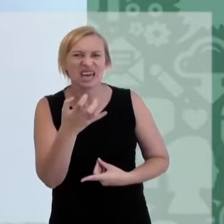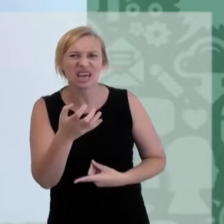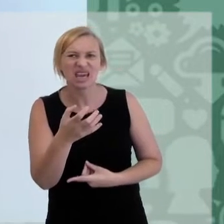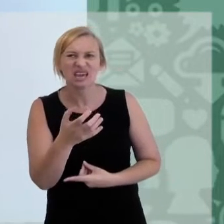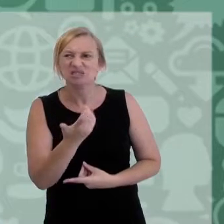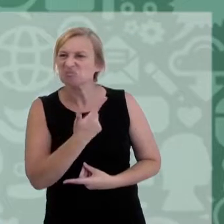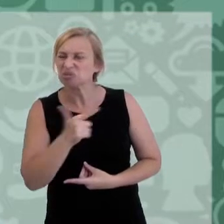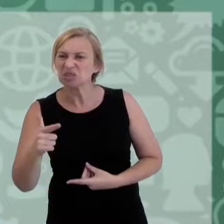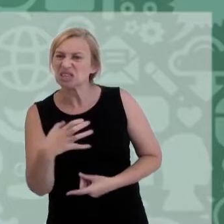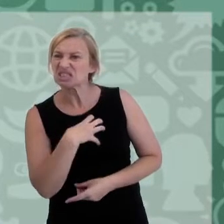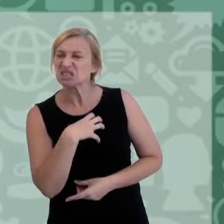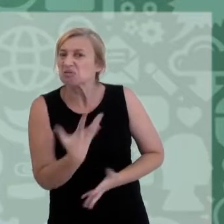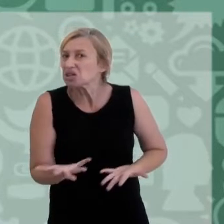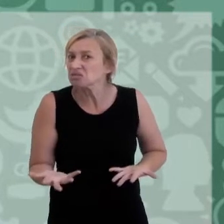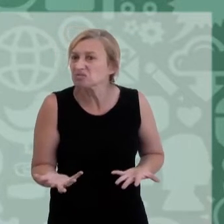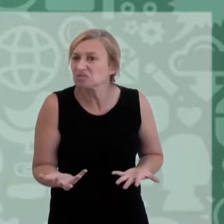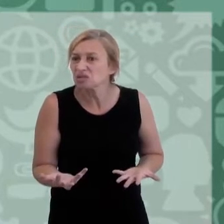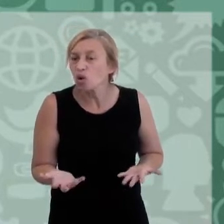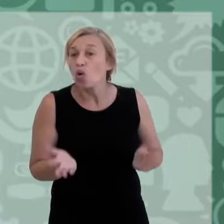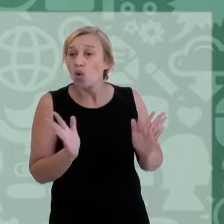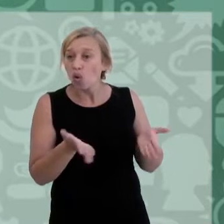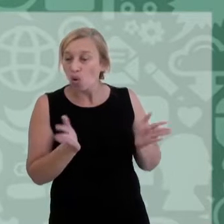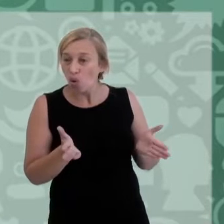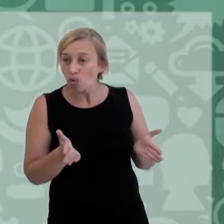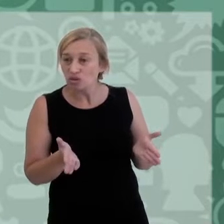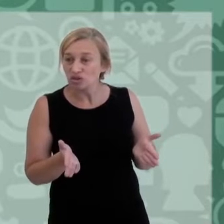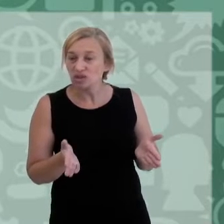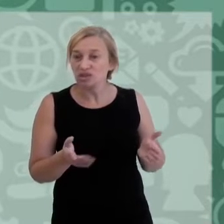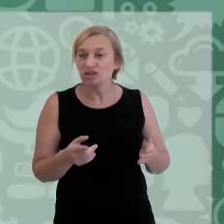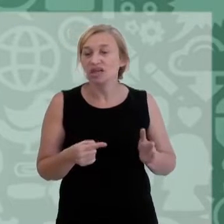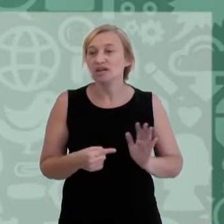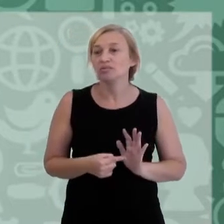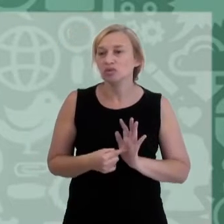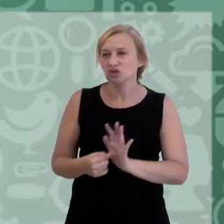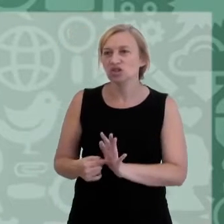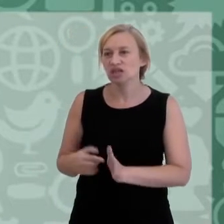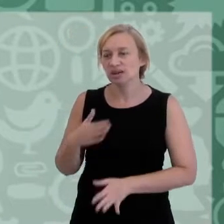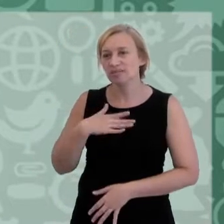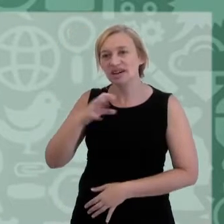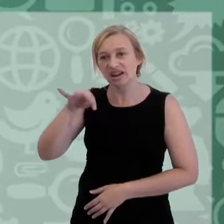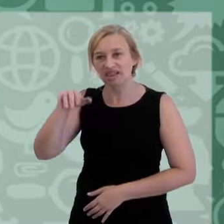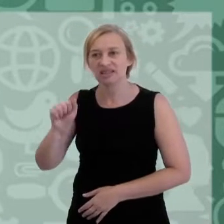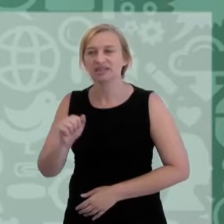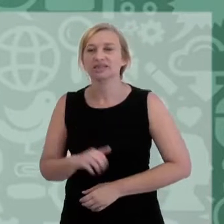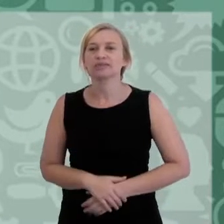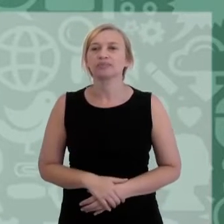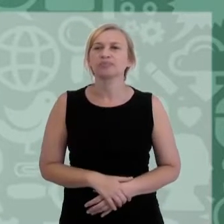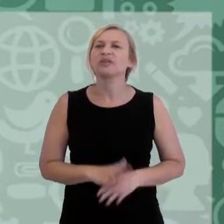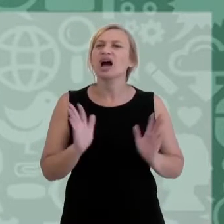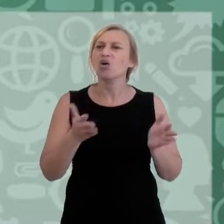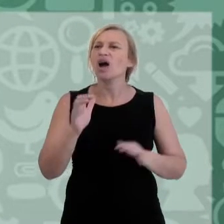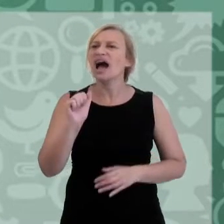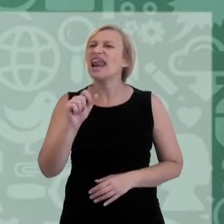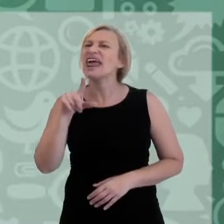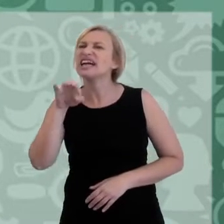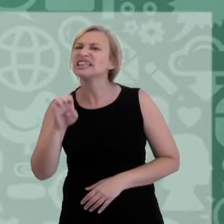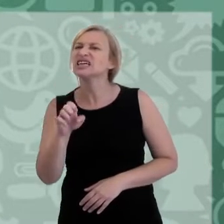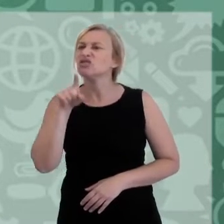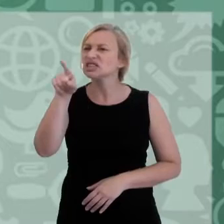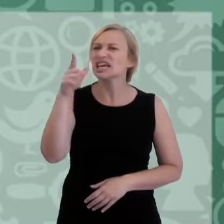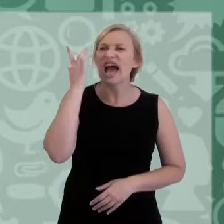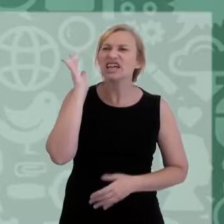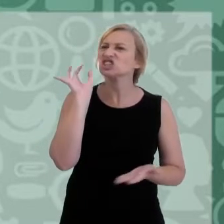tanto ser frio? Hoje é o que tem trazido para mim para o consultório. Sim. Agora, Aline, você acha